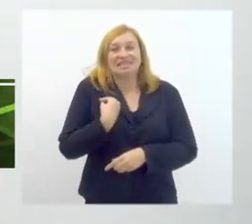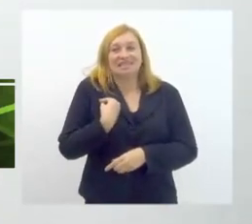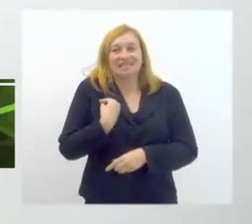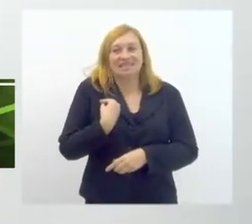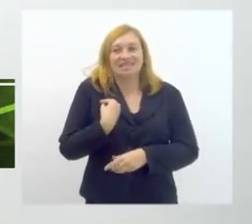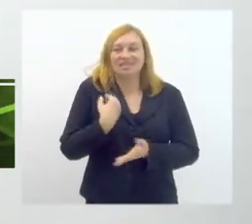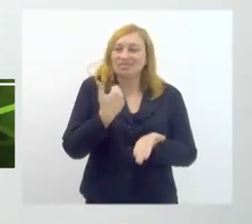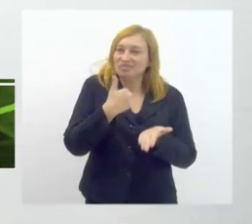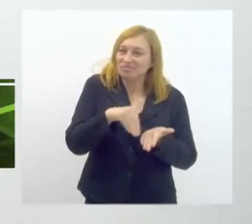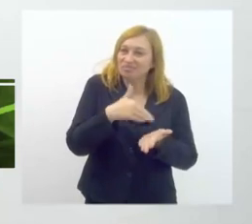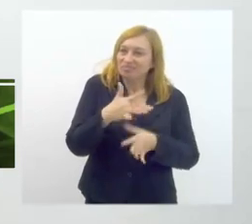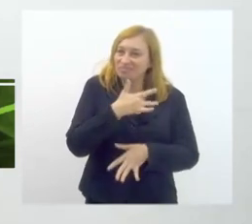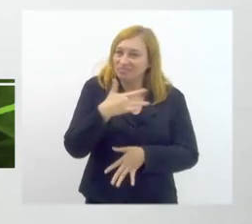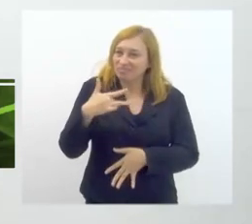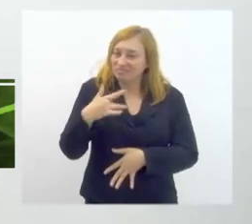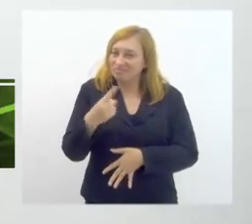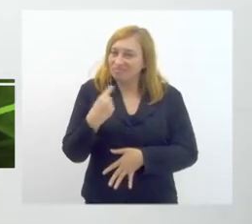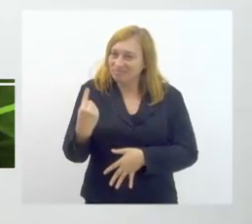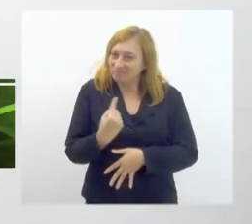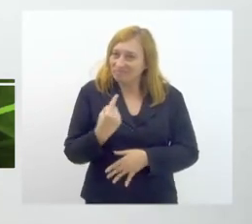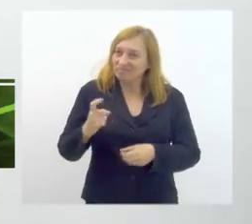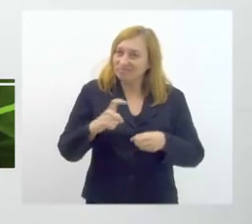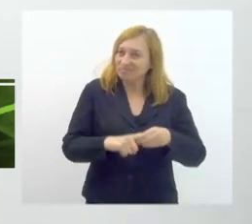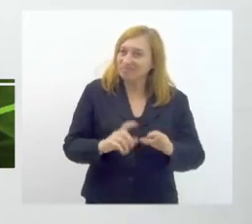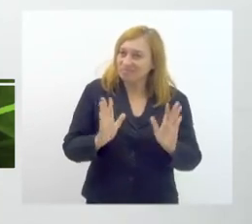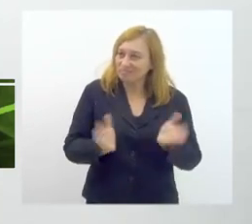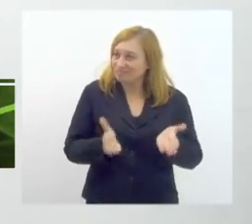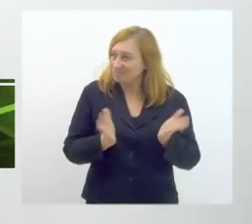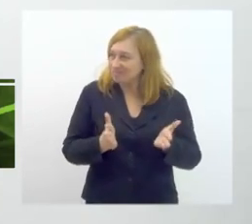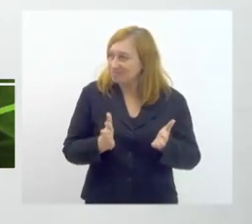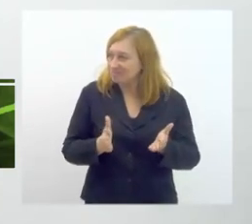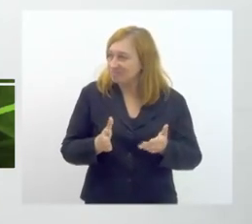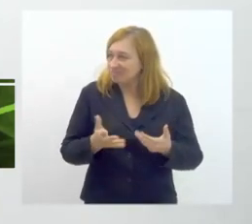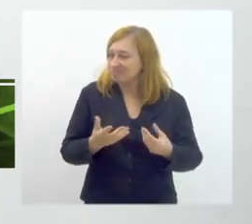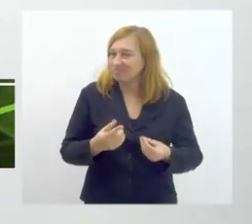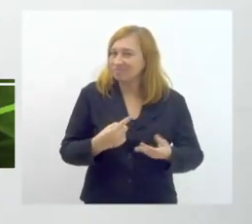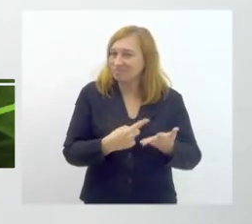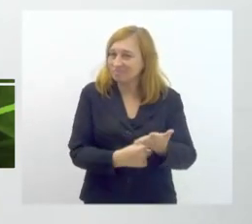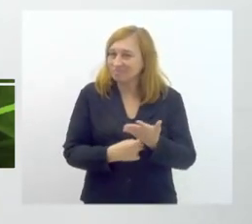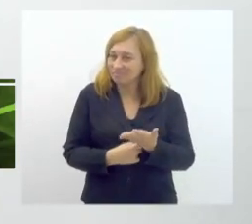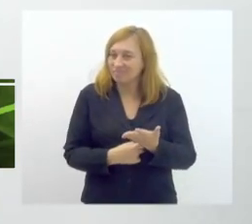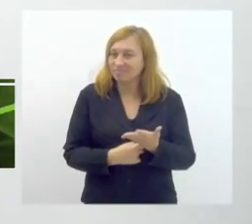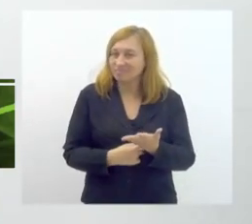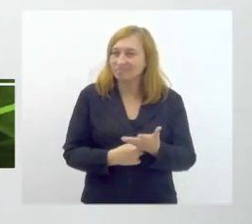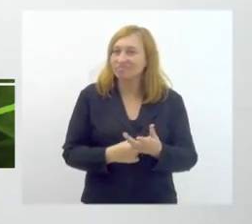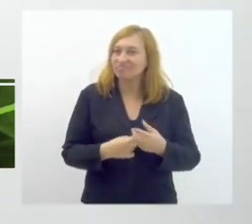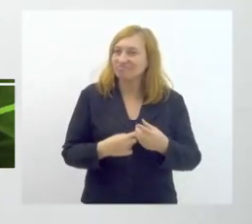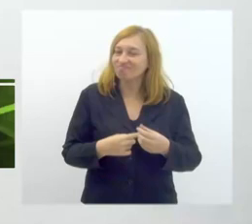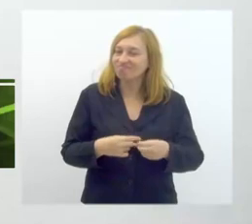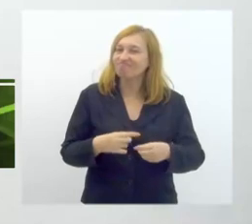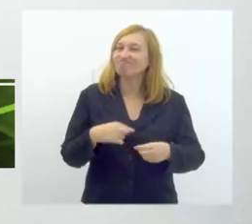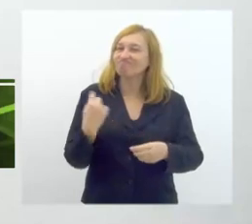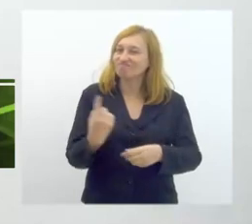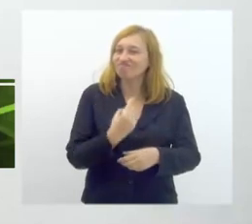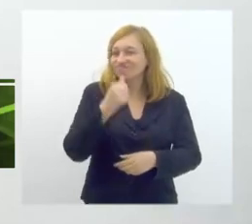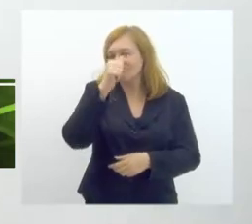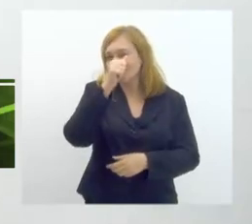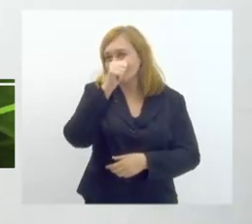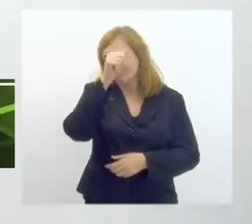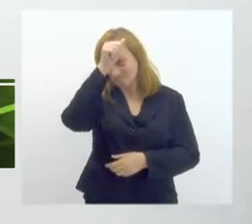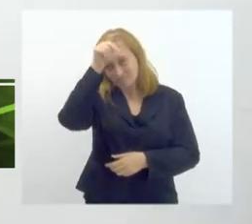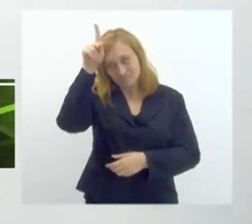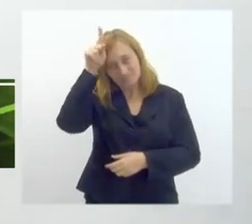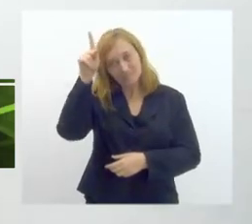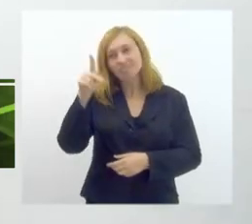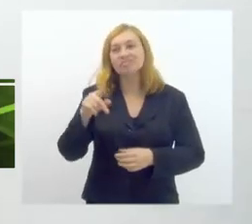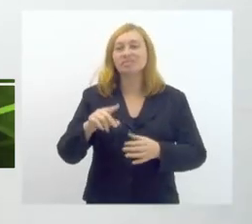os secretários de saúde no nosso consórcio hoje são os que estão dando oxigênio no consórcio. Né? Os nossos prefeitos têm